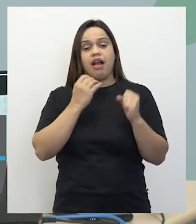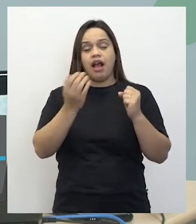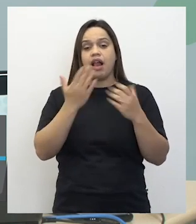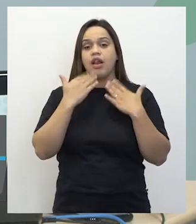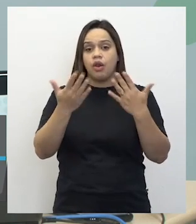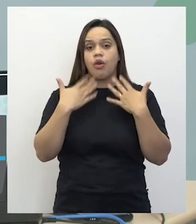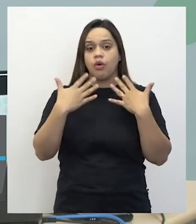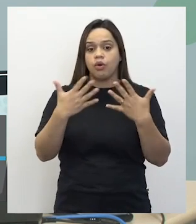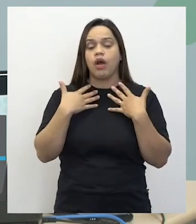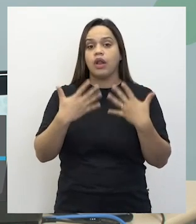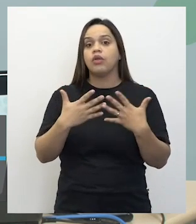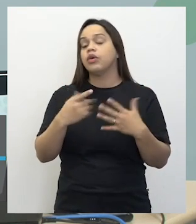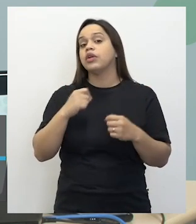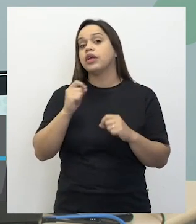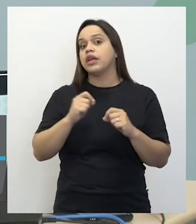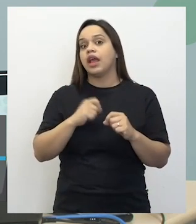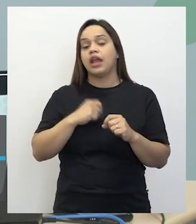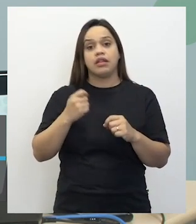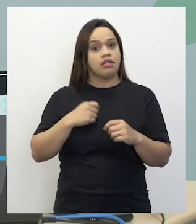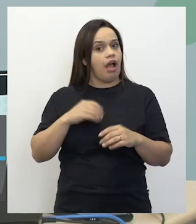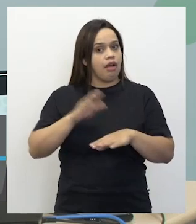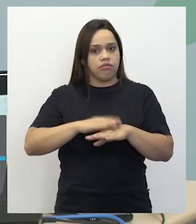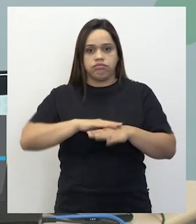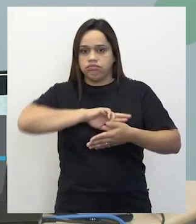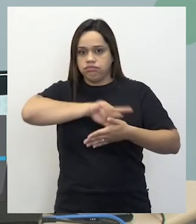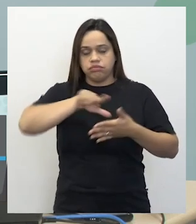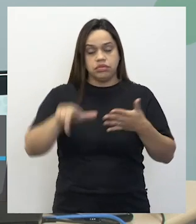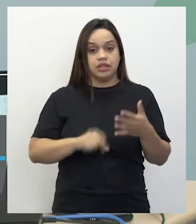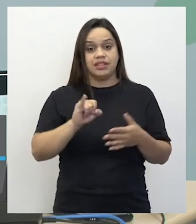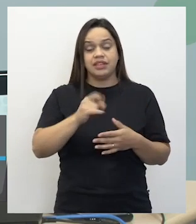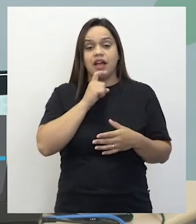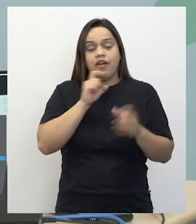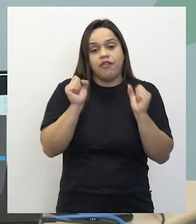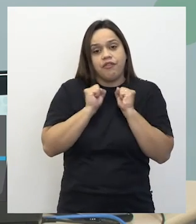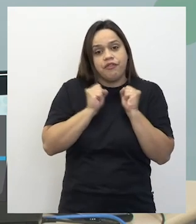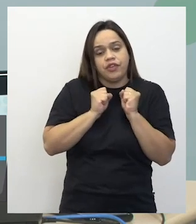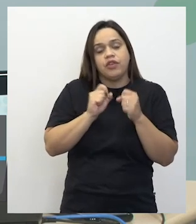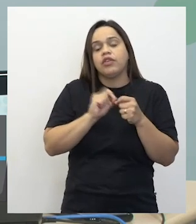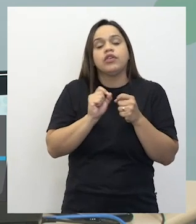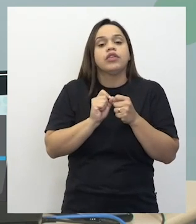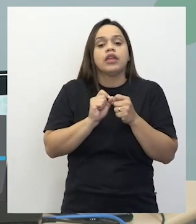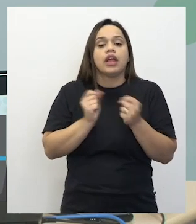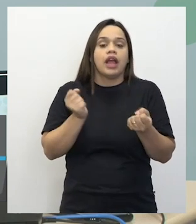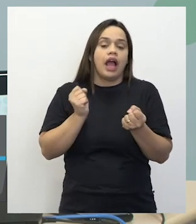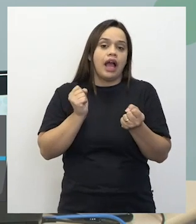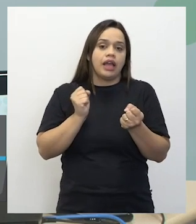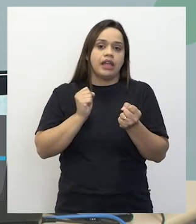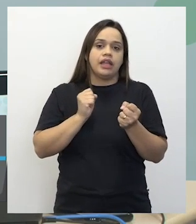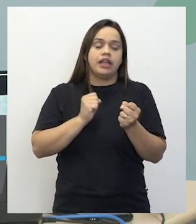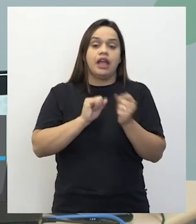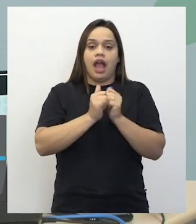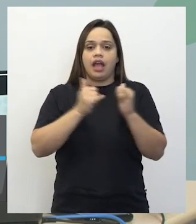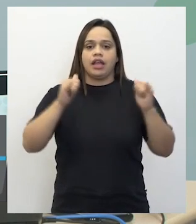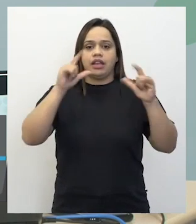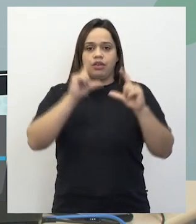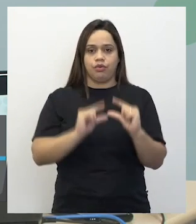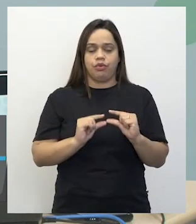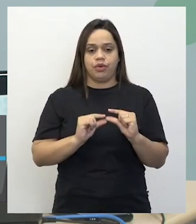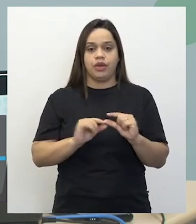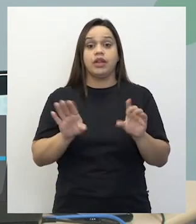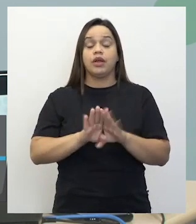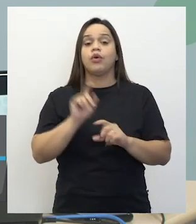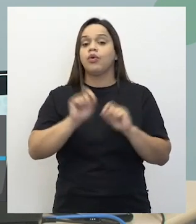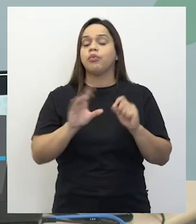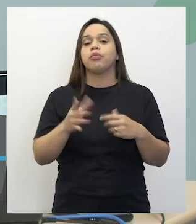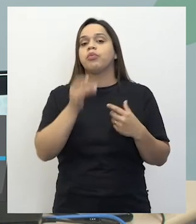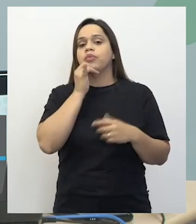animais ficam muito ativos. E quando está muito frio, meio que cai a energia da bateria. Os insetos são assim,